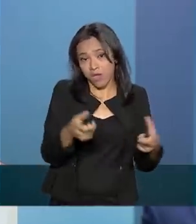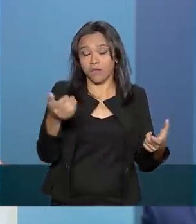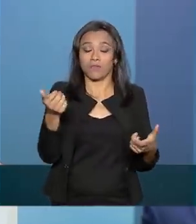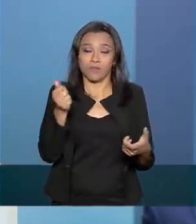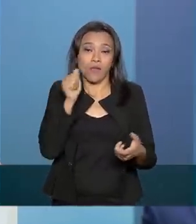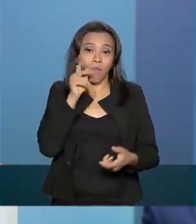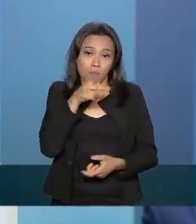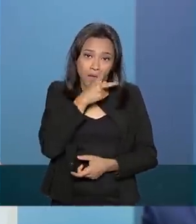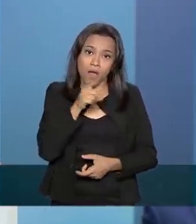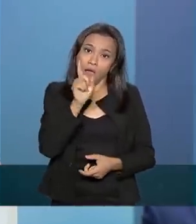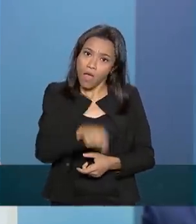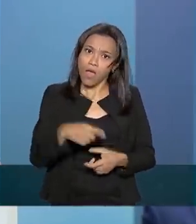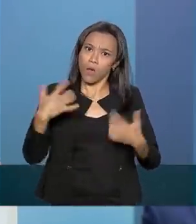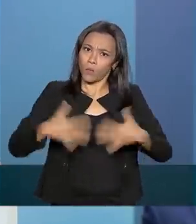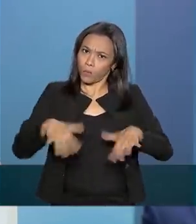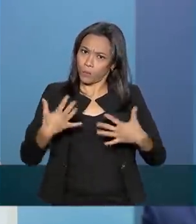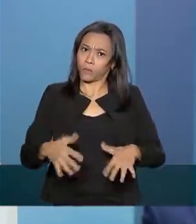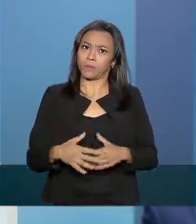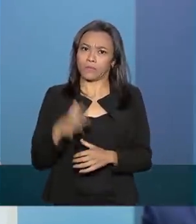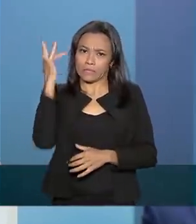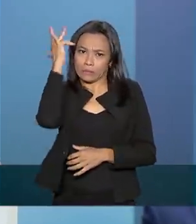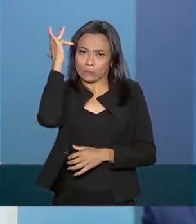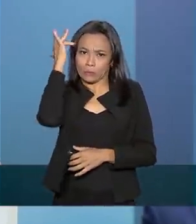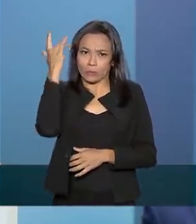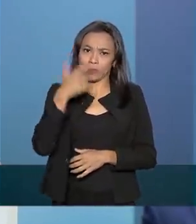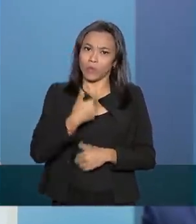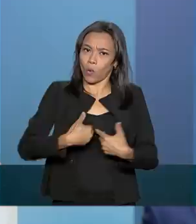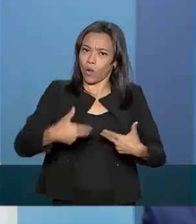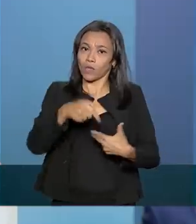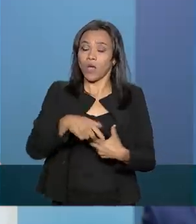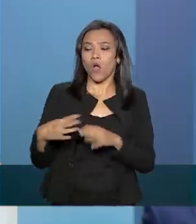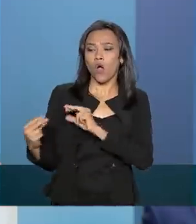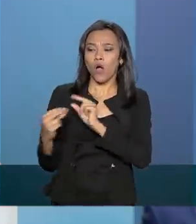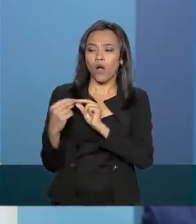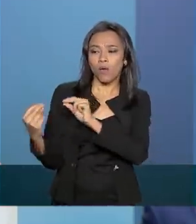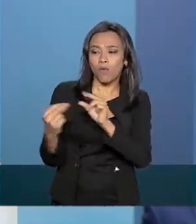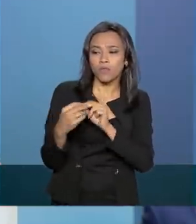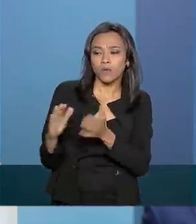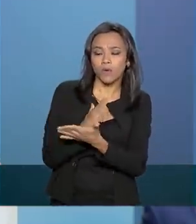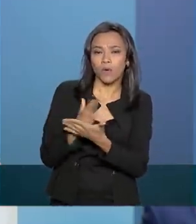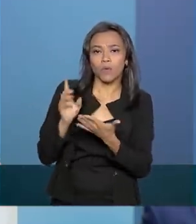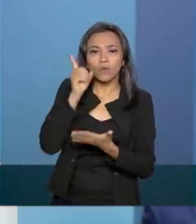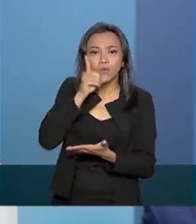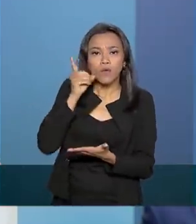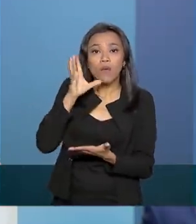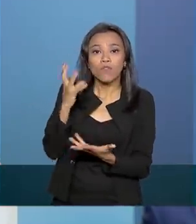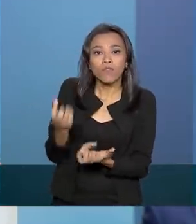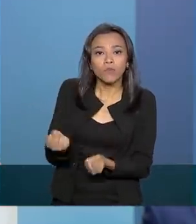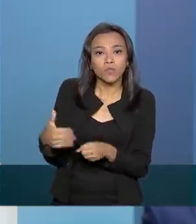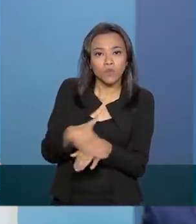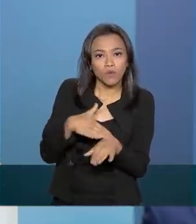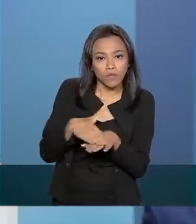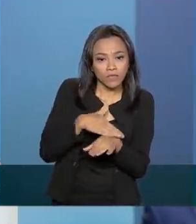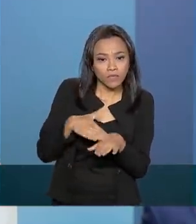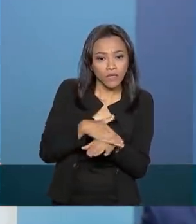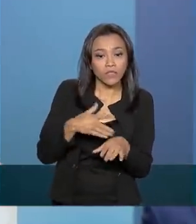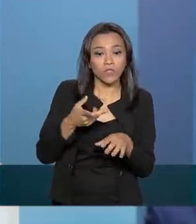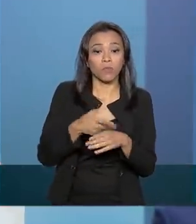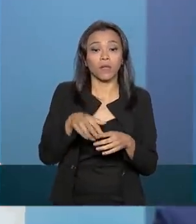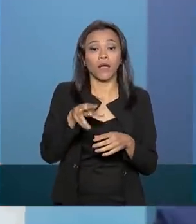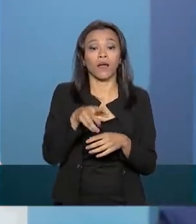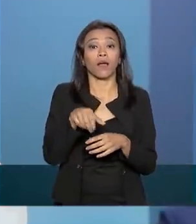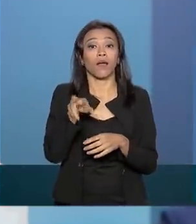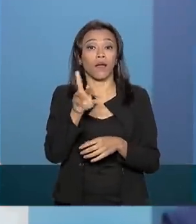rico. Conversando com alguns parlamentares, vamos conversar sobre a renca. A renca